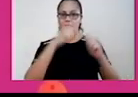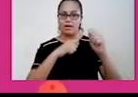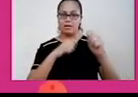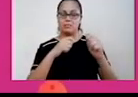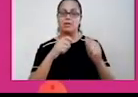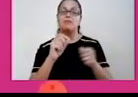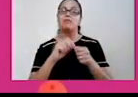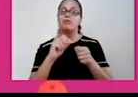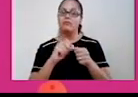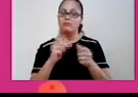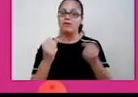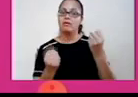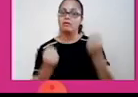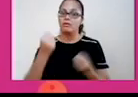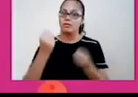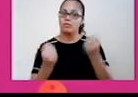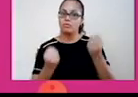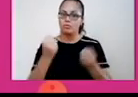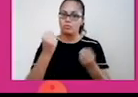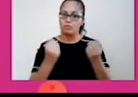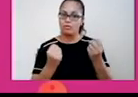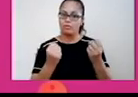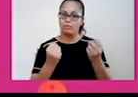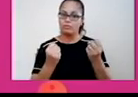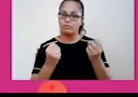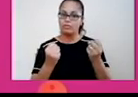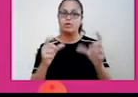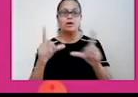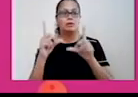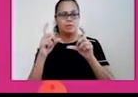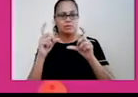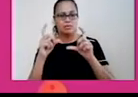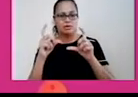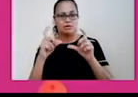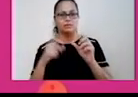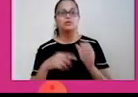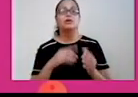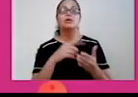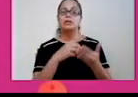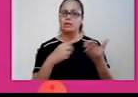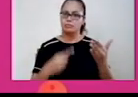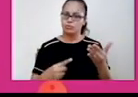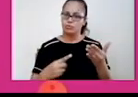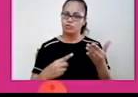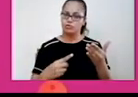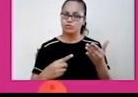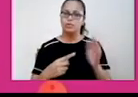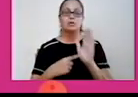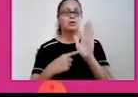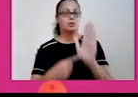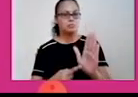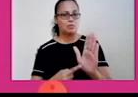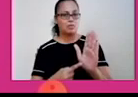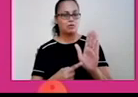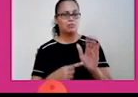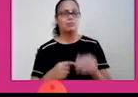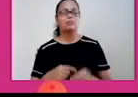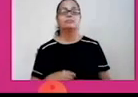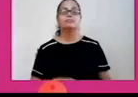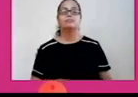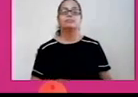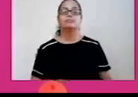produção industrial robotizada. São imagens que estão aí na apostila de vocês que ilustram, né, o domínio da tecnologia pela China.